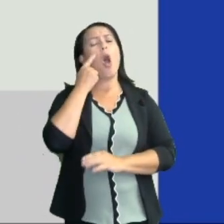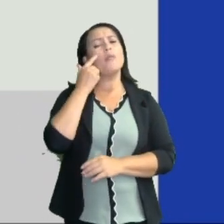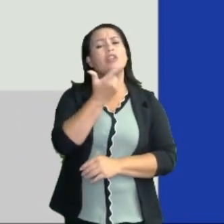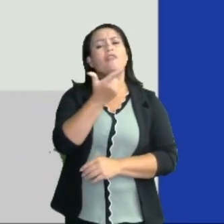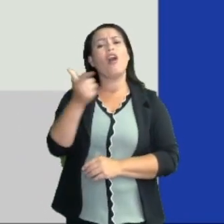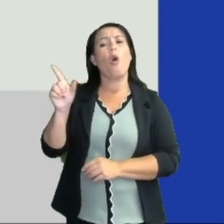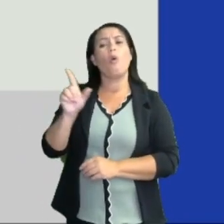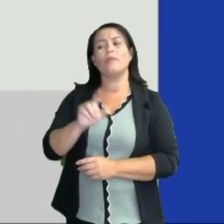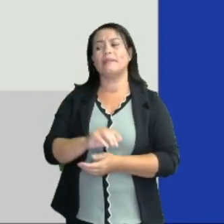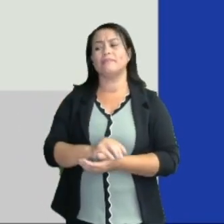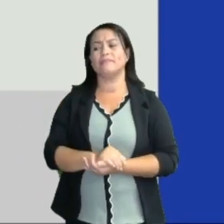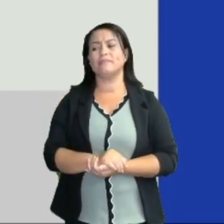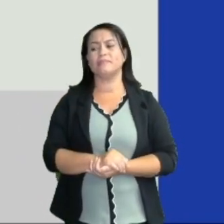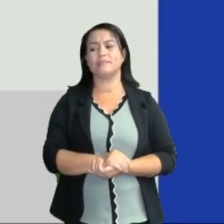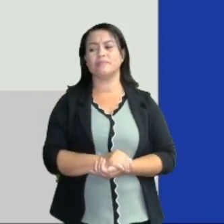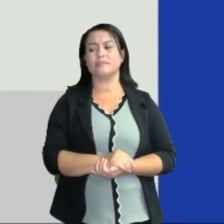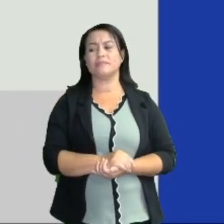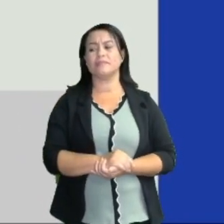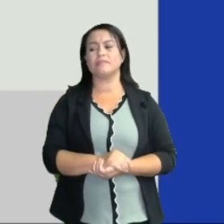Olha a outra tirinha.